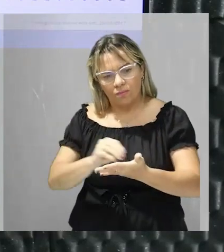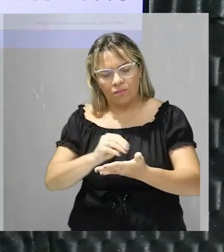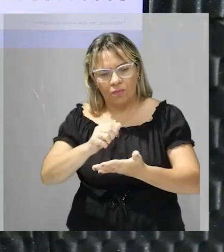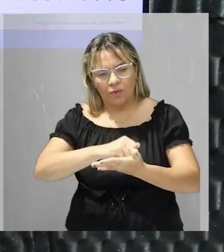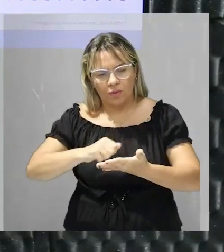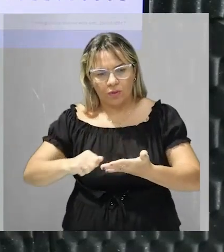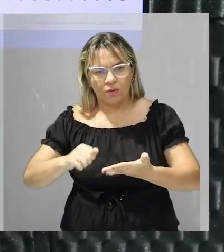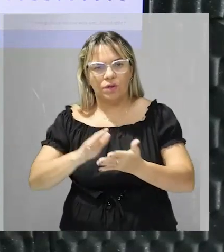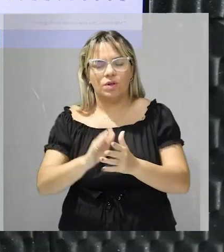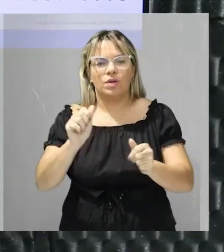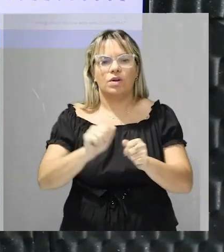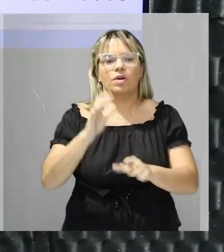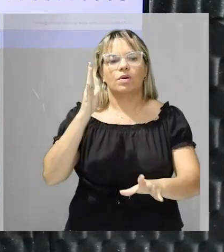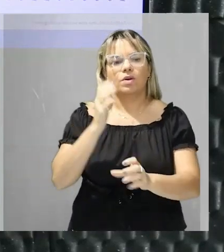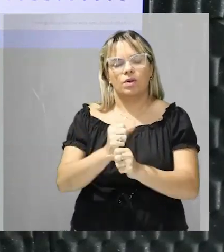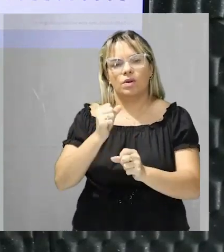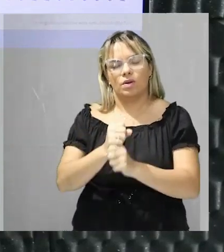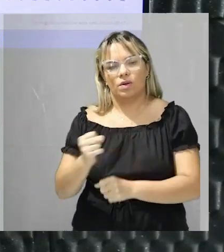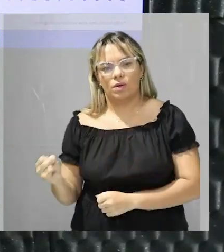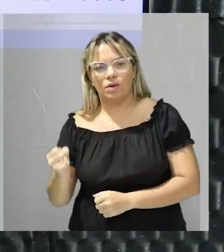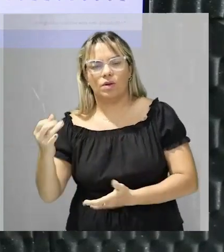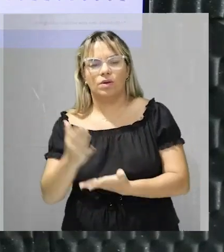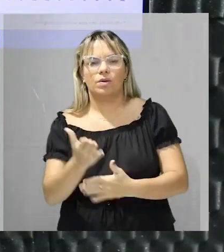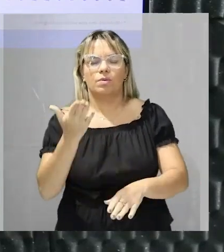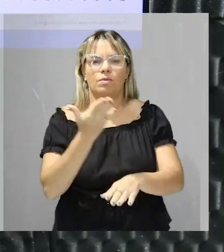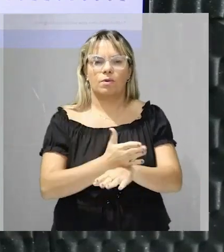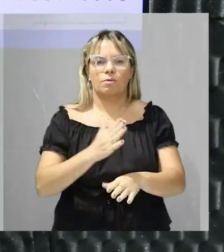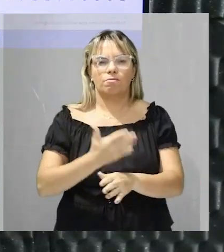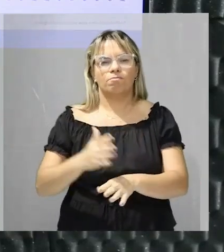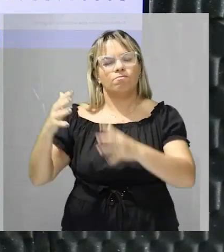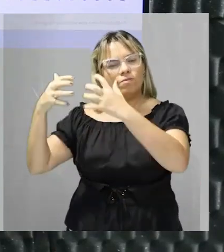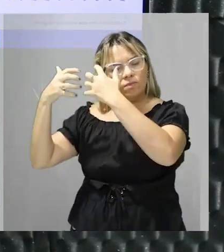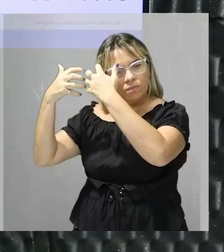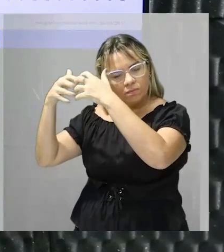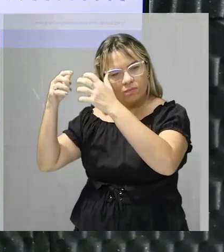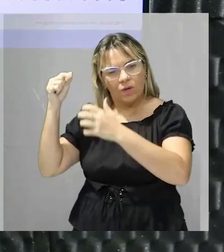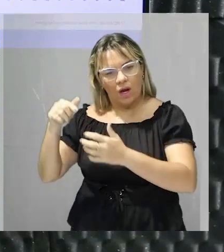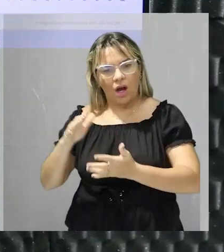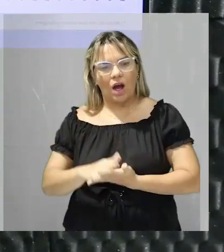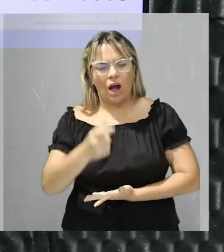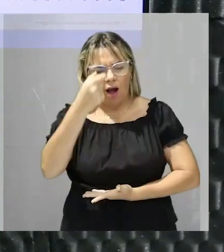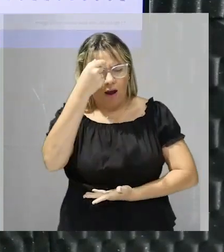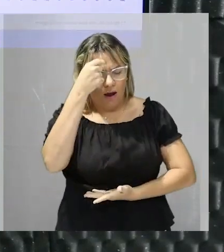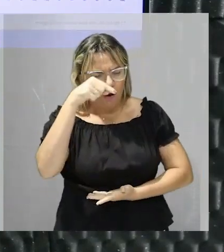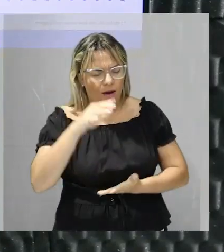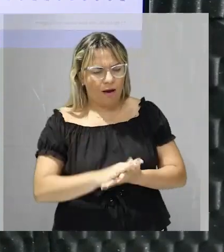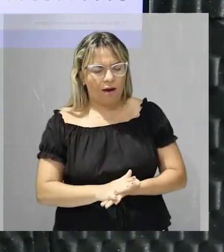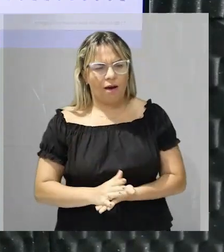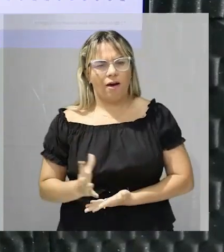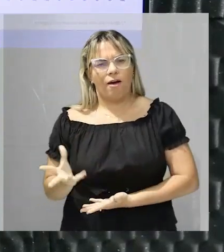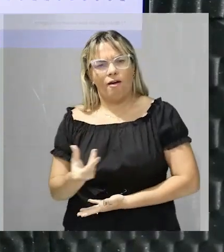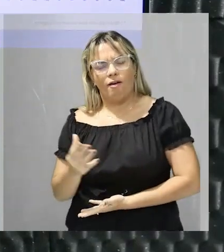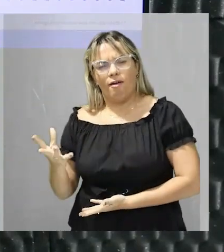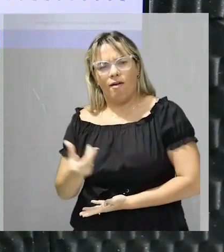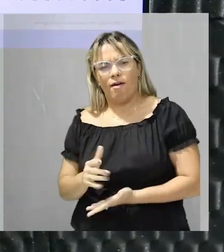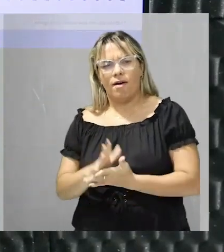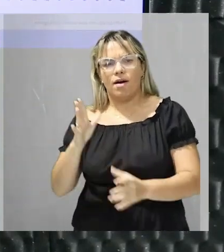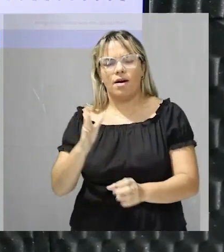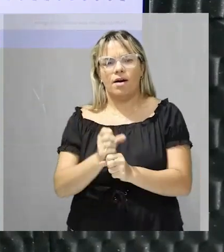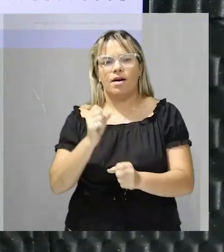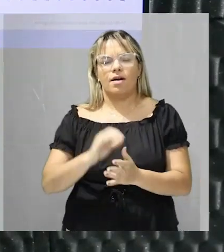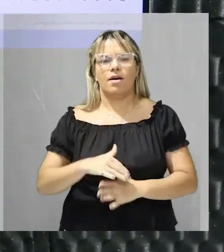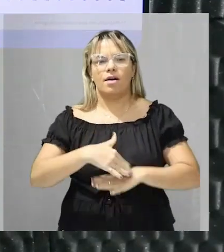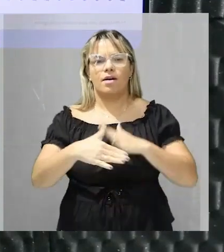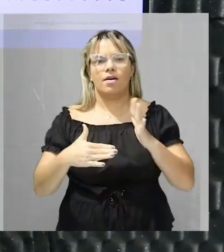continhas né importante porque você treina o seu raciocínio lógico a sua agilidade nos cálculos também isso é tudo muito